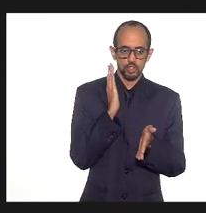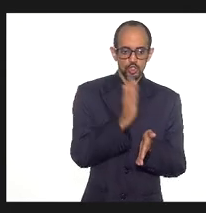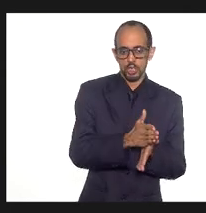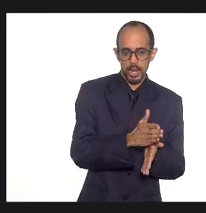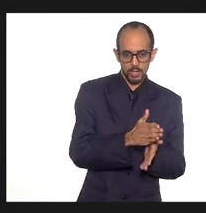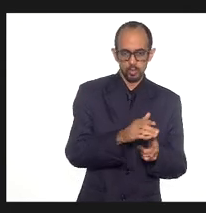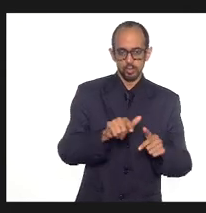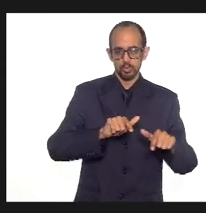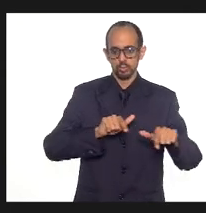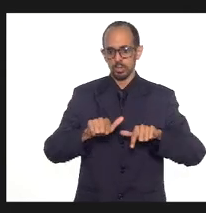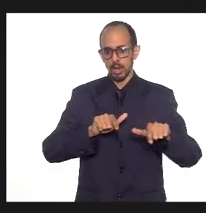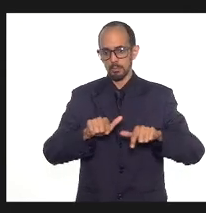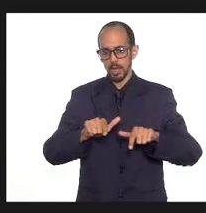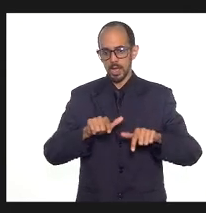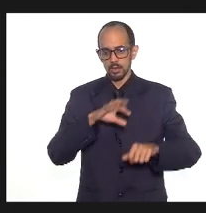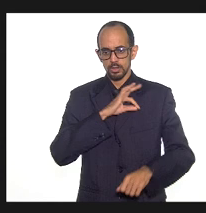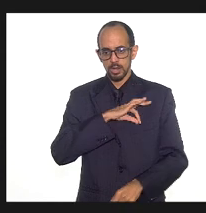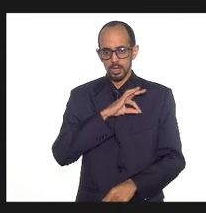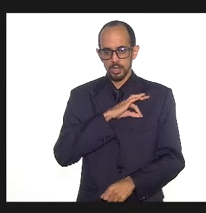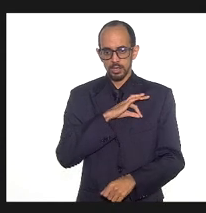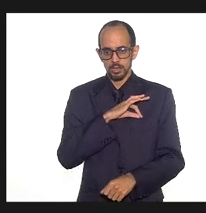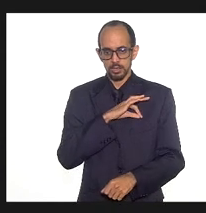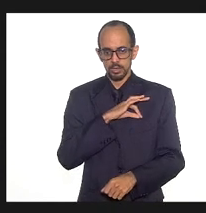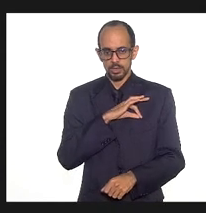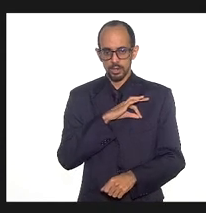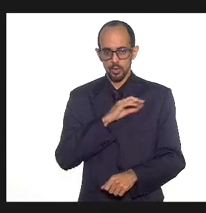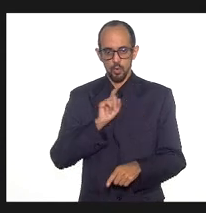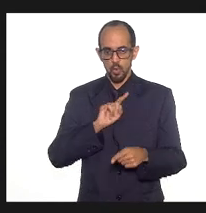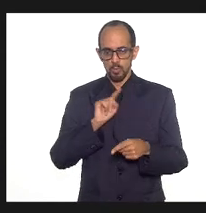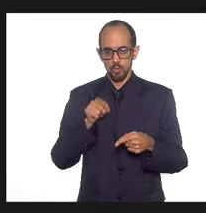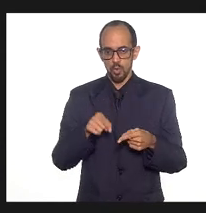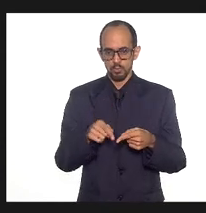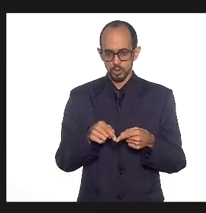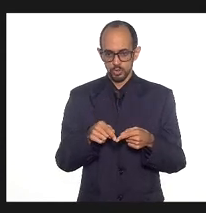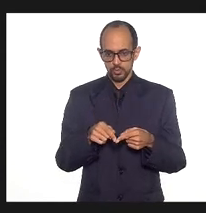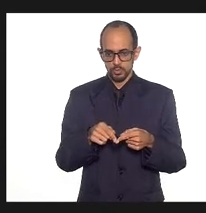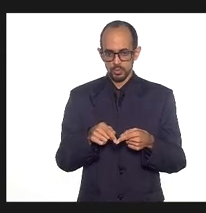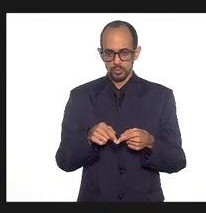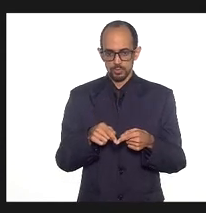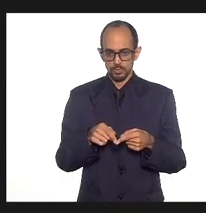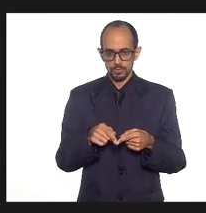renda, como a deputada falou, é o grande objetivo aqui do grupo, né? O grande objetivo